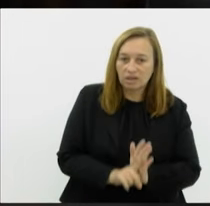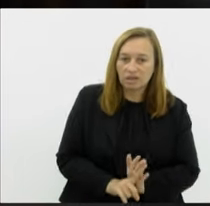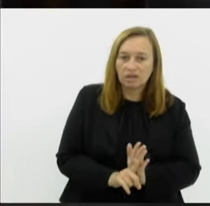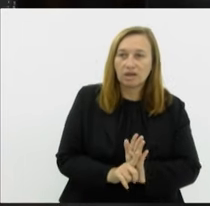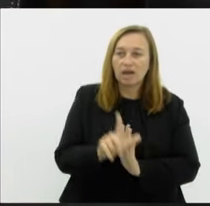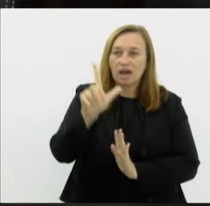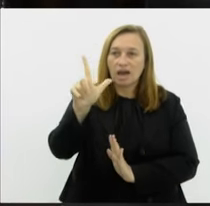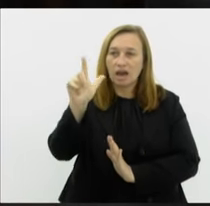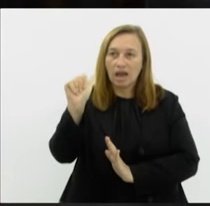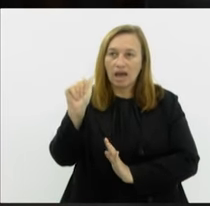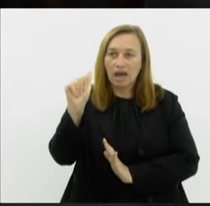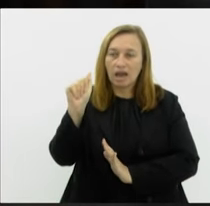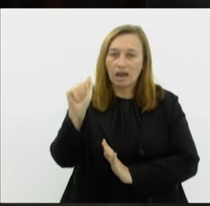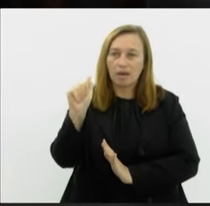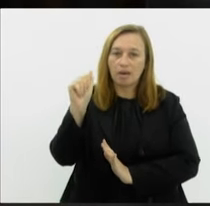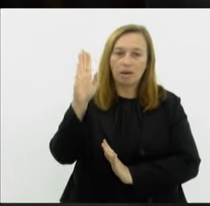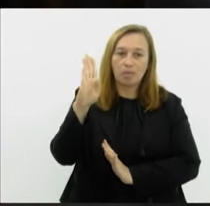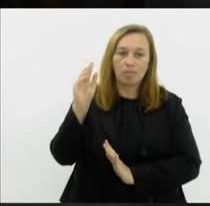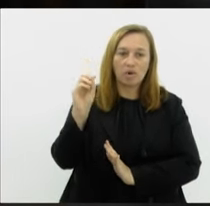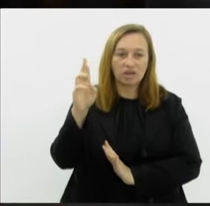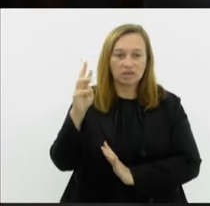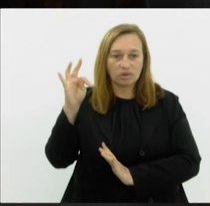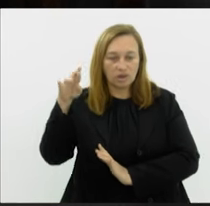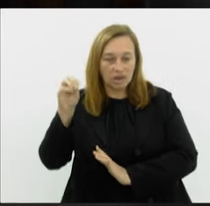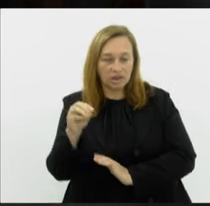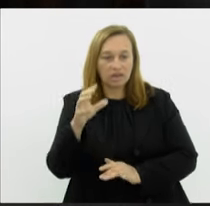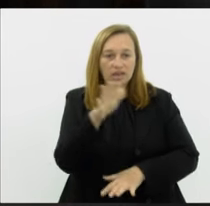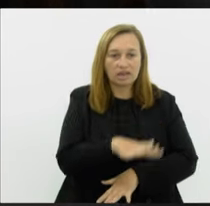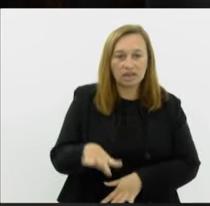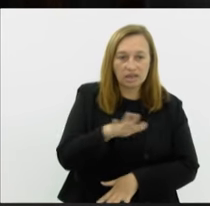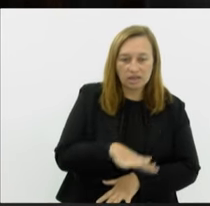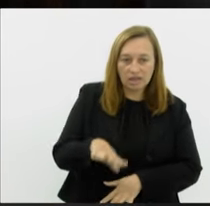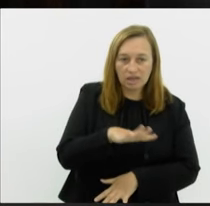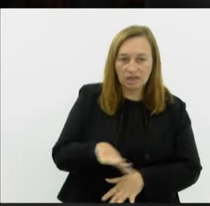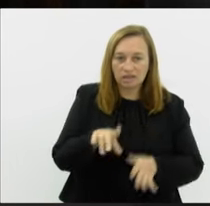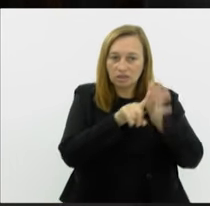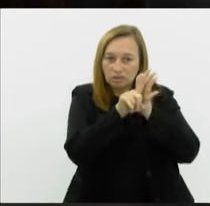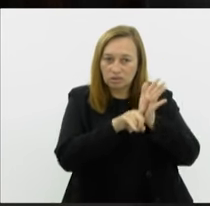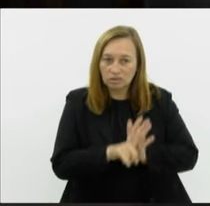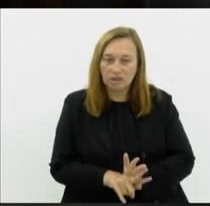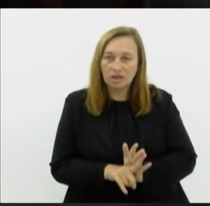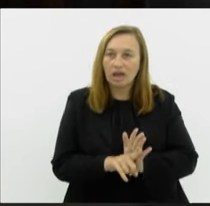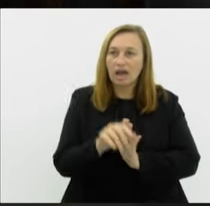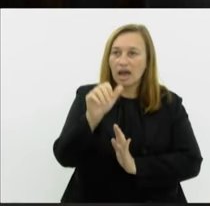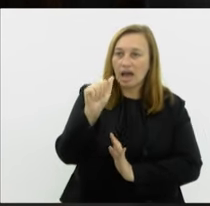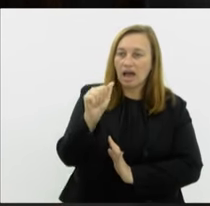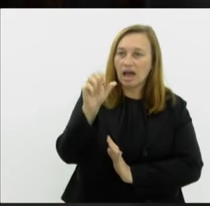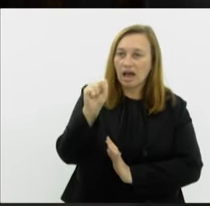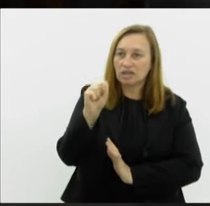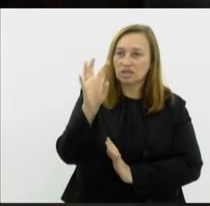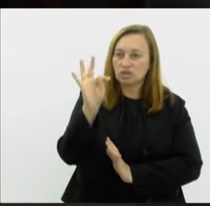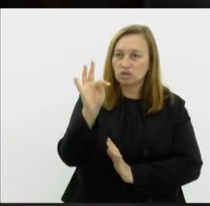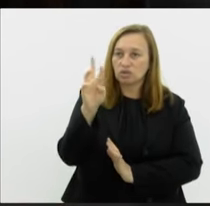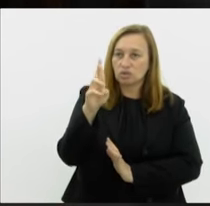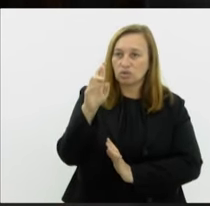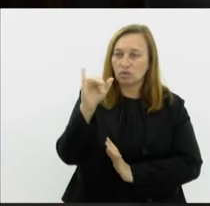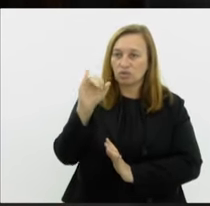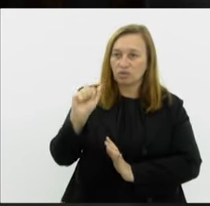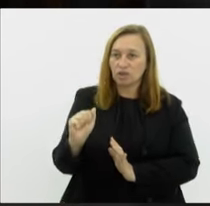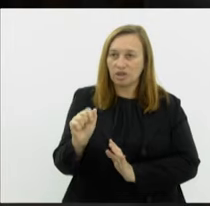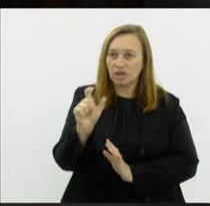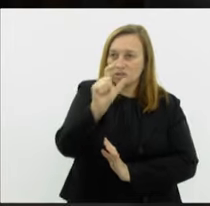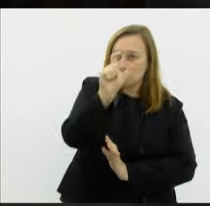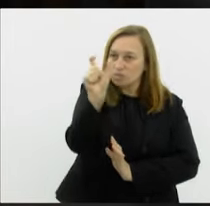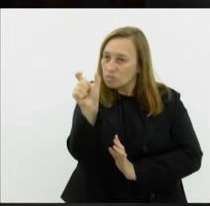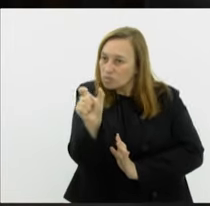laboratorial gratuito em criança para diagnóstico precoce inequívoco de atrofia muscular espinhal, AME, no Estado do